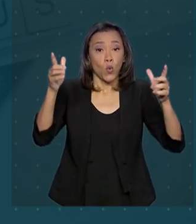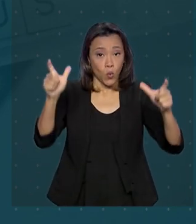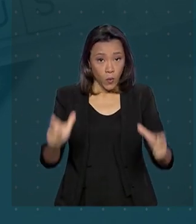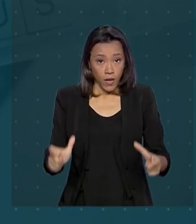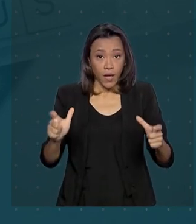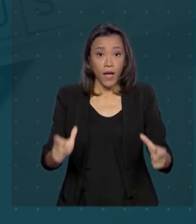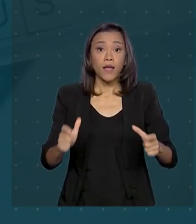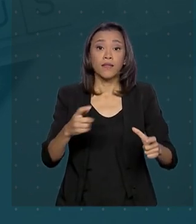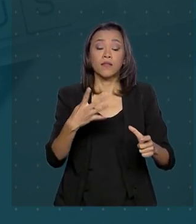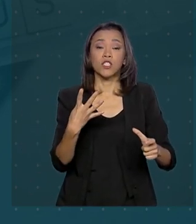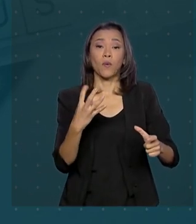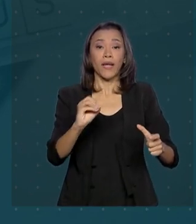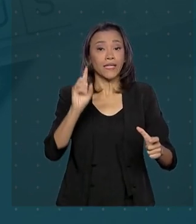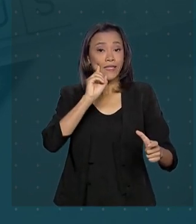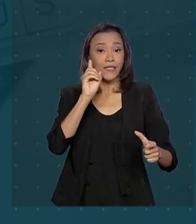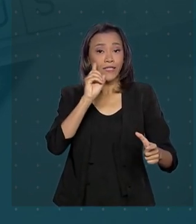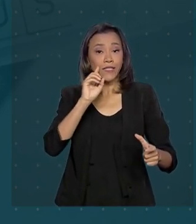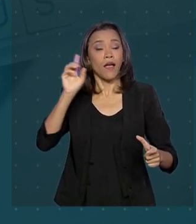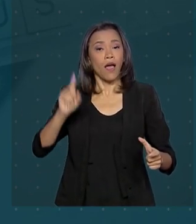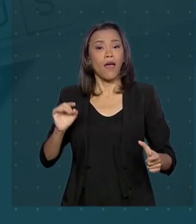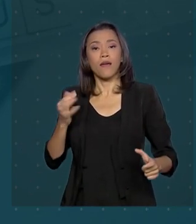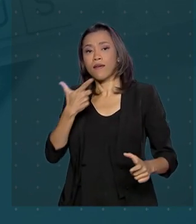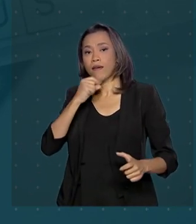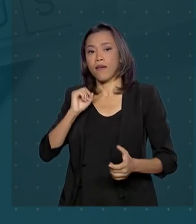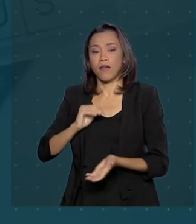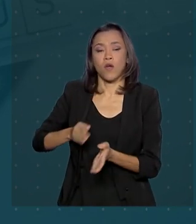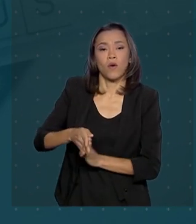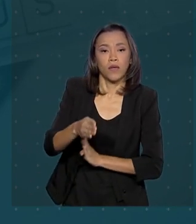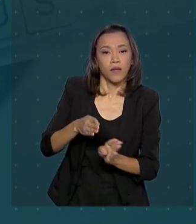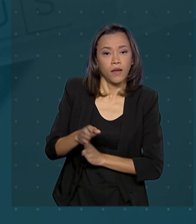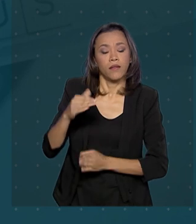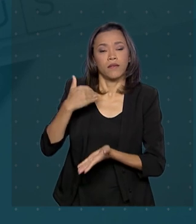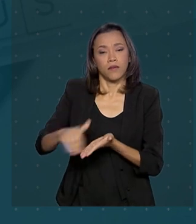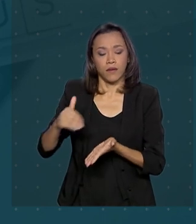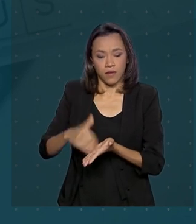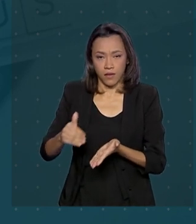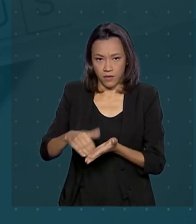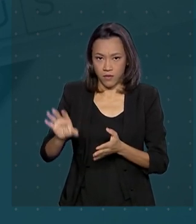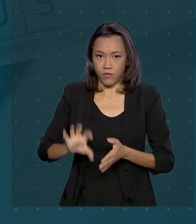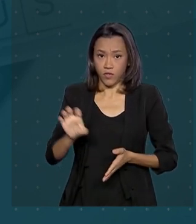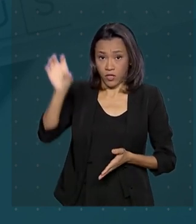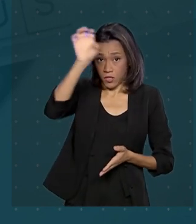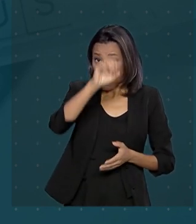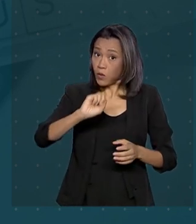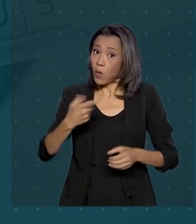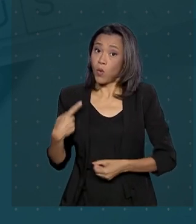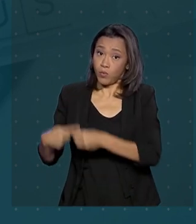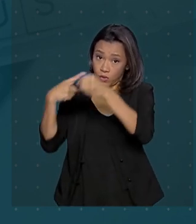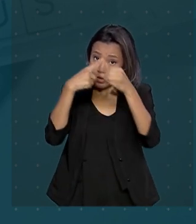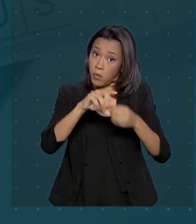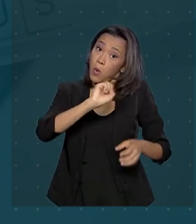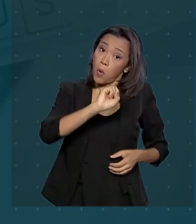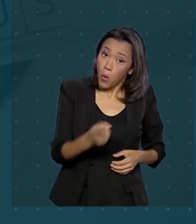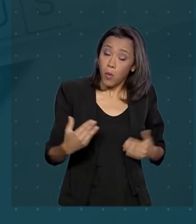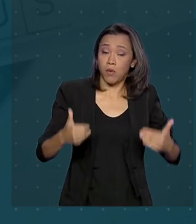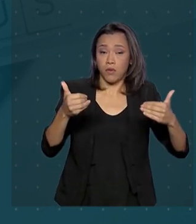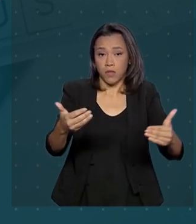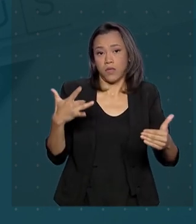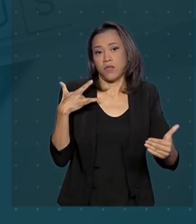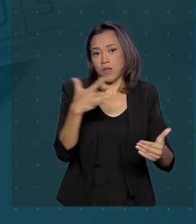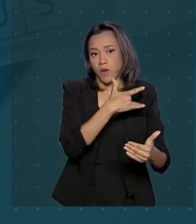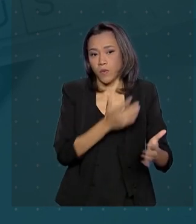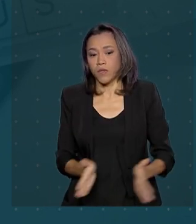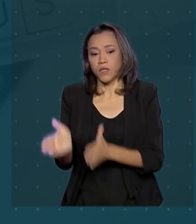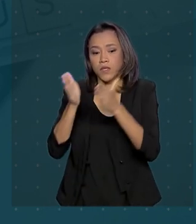quarentena deve ser determinado pelas secretarias estaduais e municipais de saúde ou pelo ministério da saúde